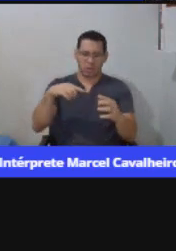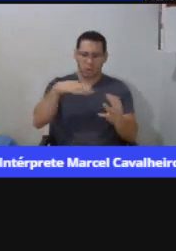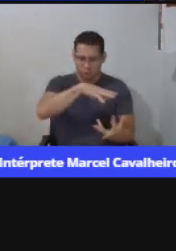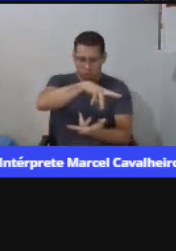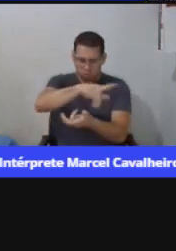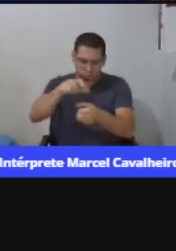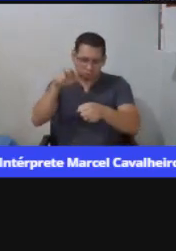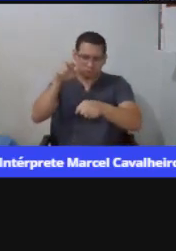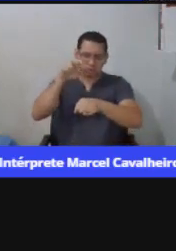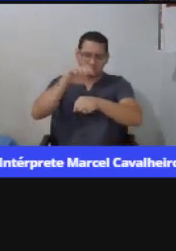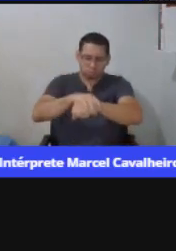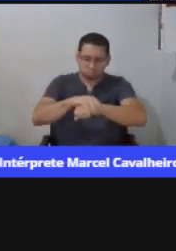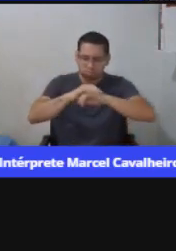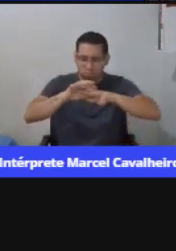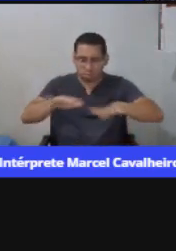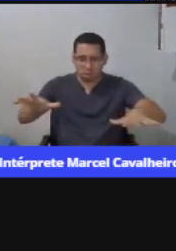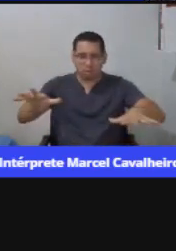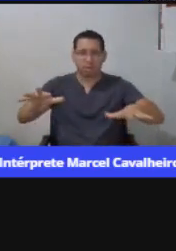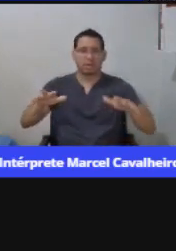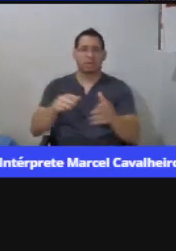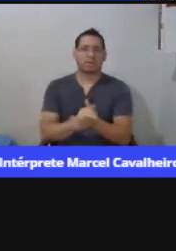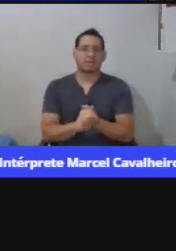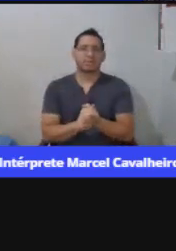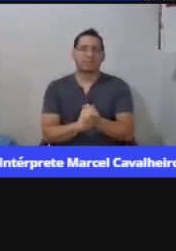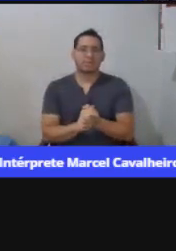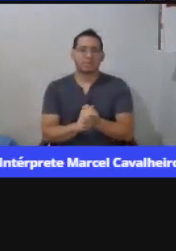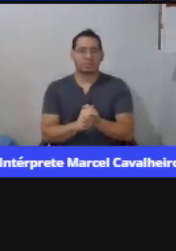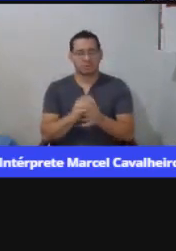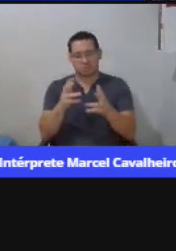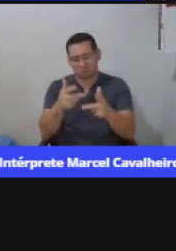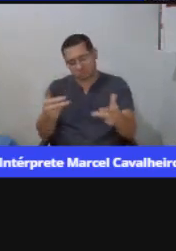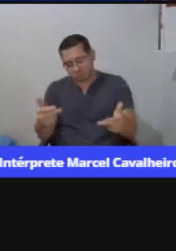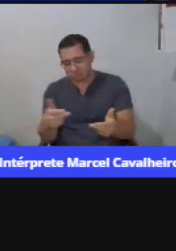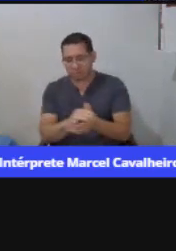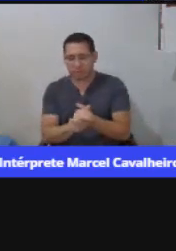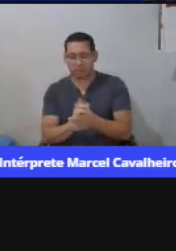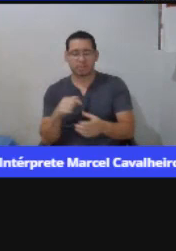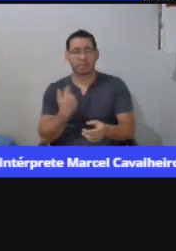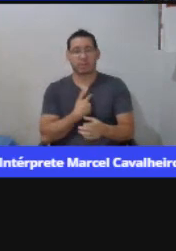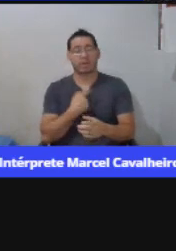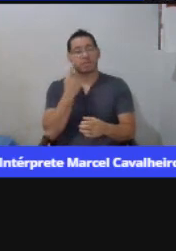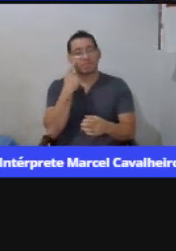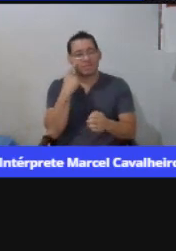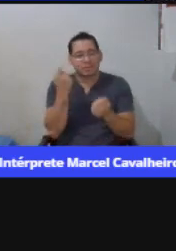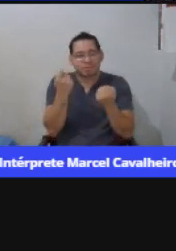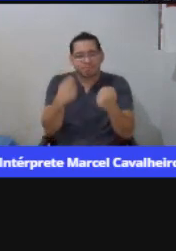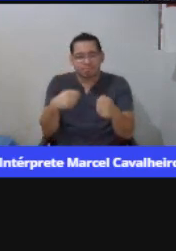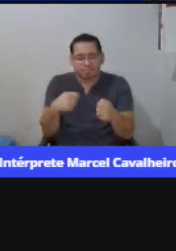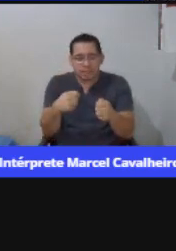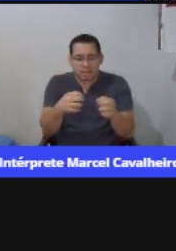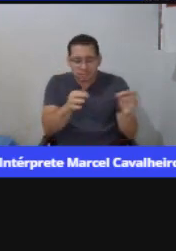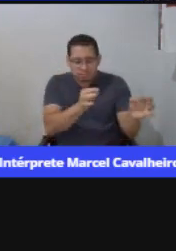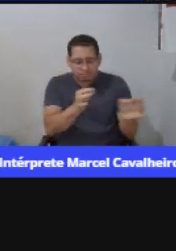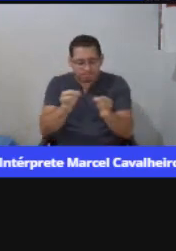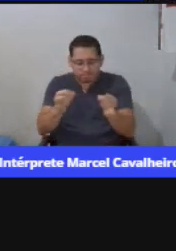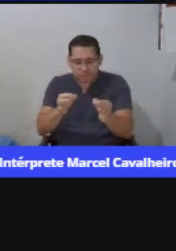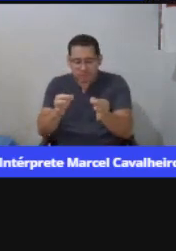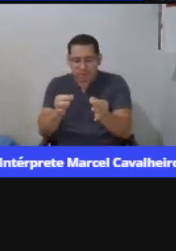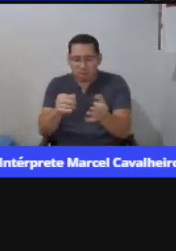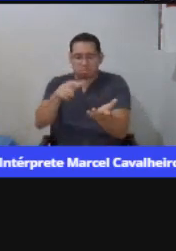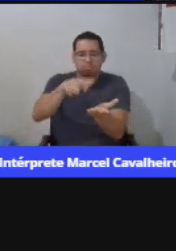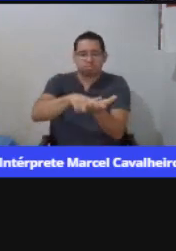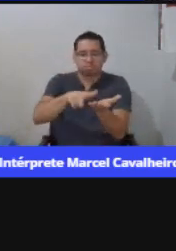Lei 14.040, né, a gente viu a necessidade de elaborar um novo